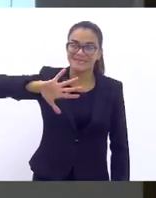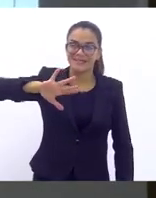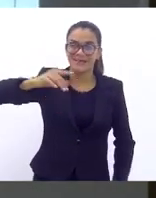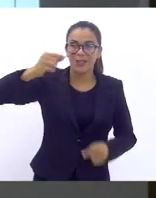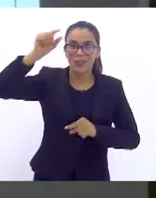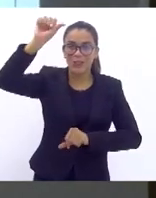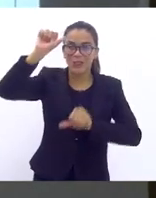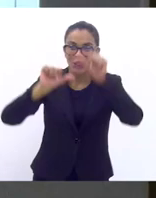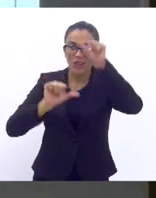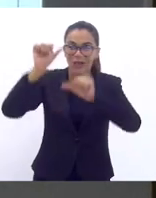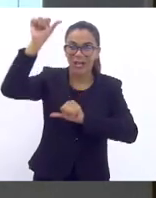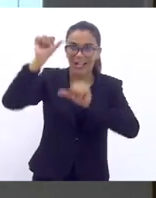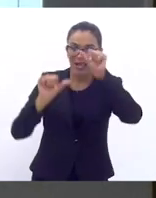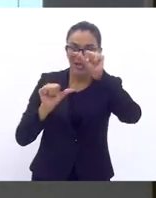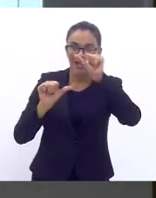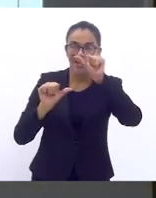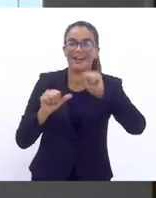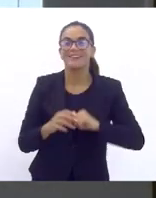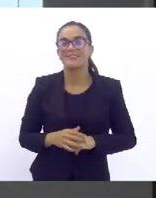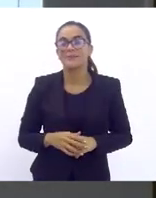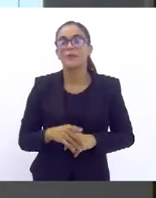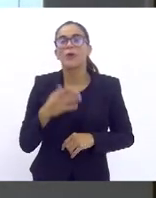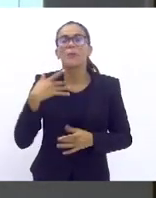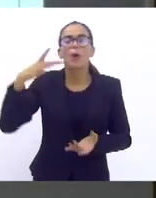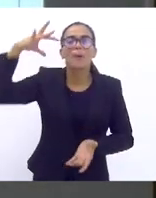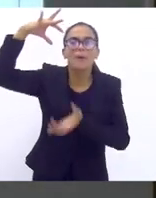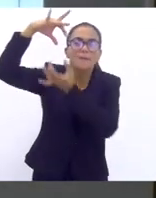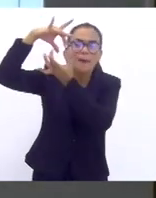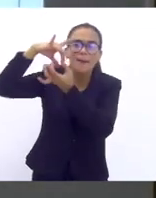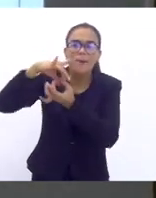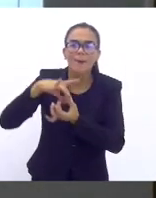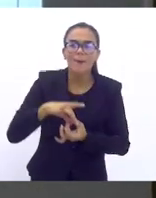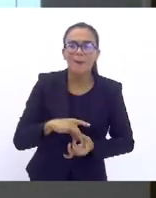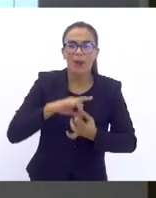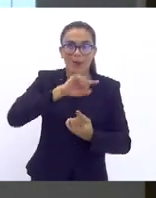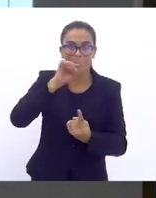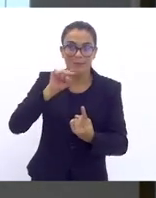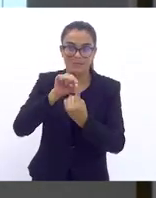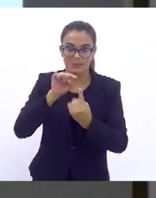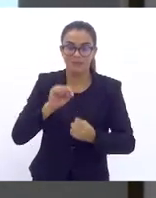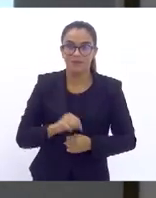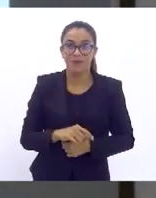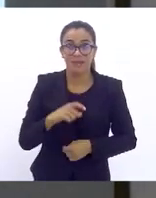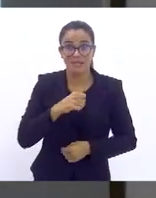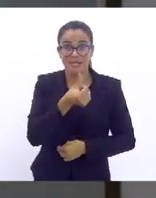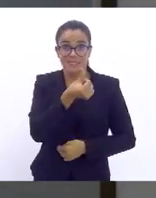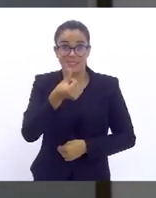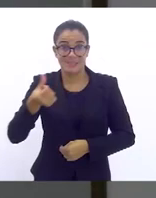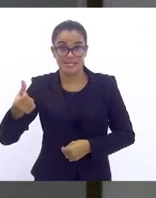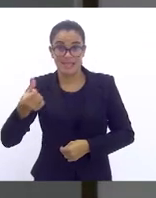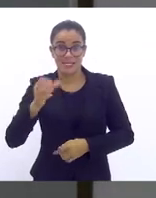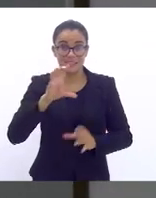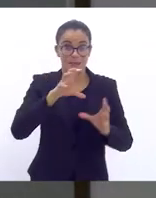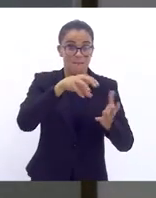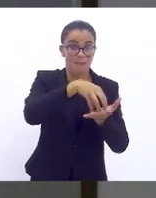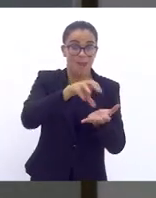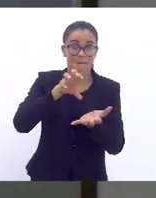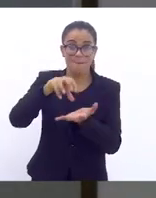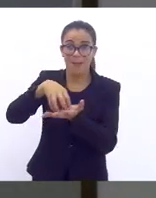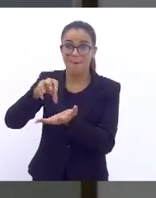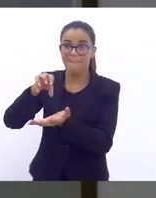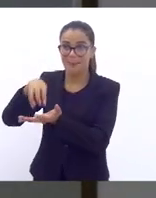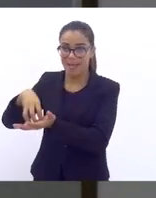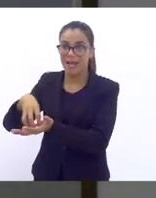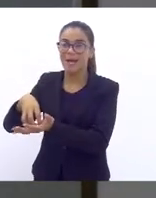Mas como ele sim eles interagem com as missões nós temos seis complexos que estão aí em petróleo e gás